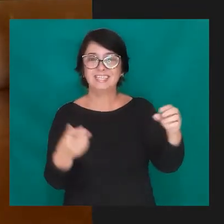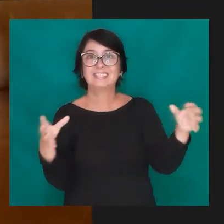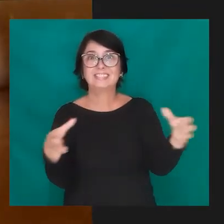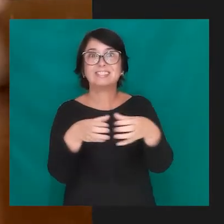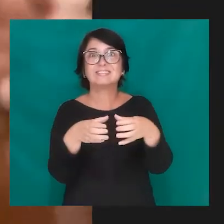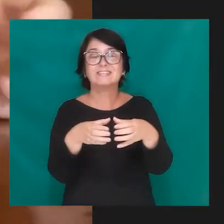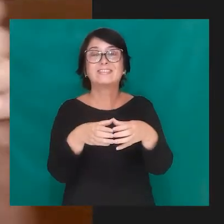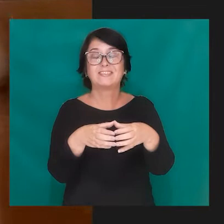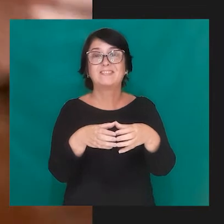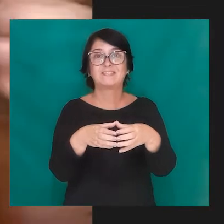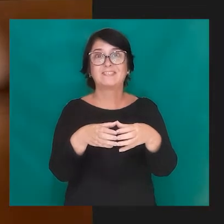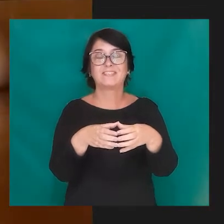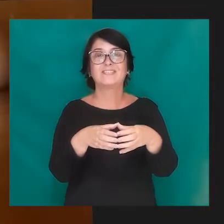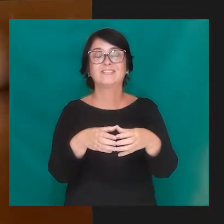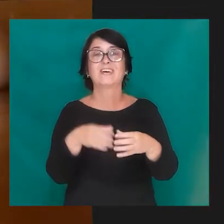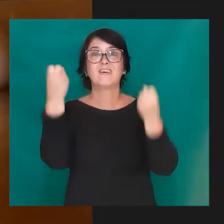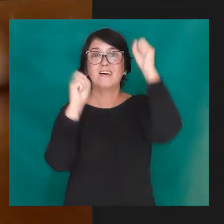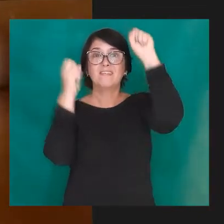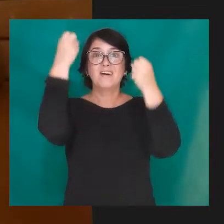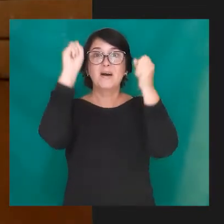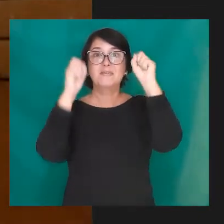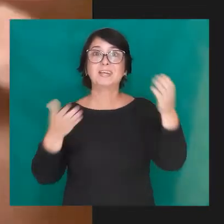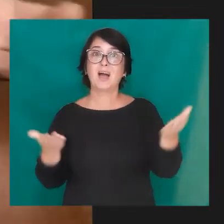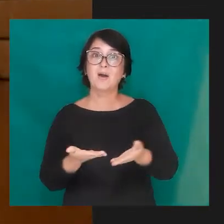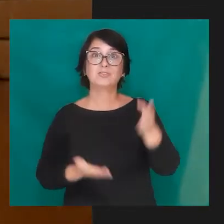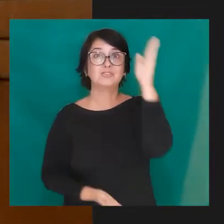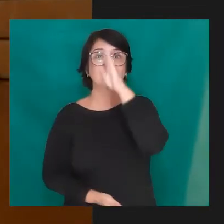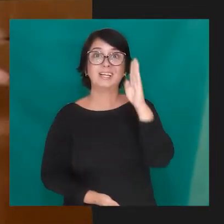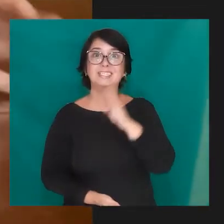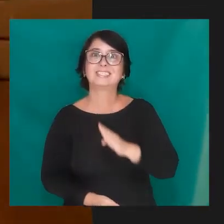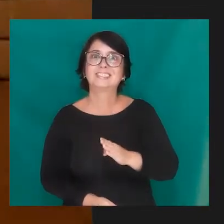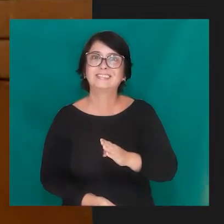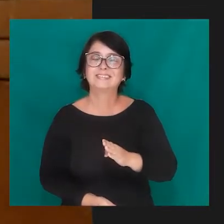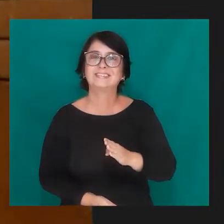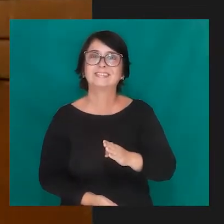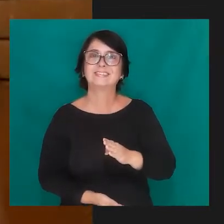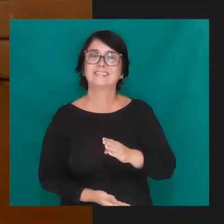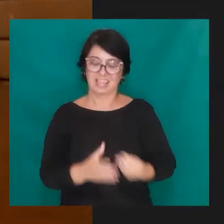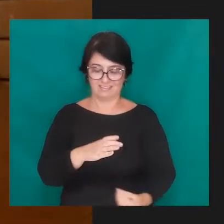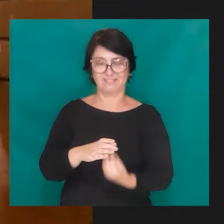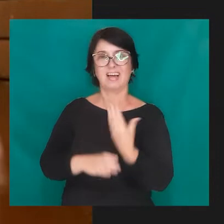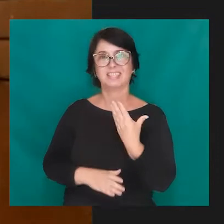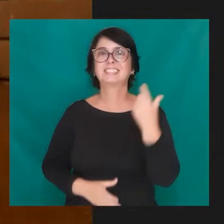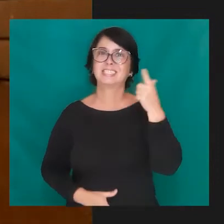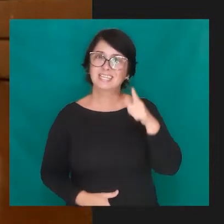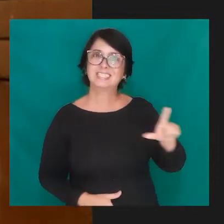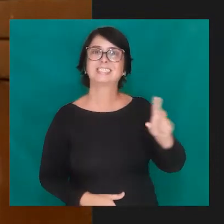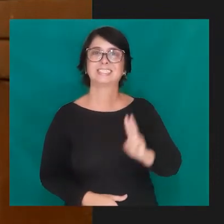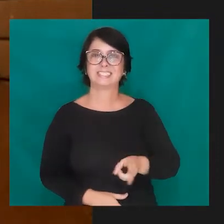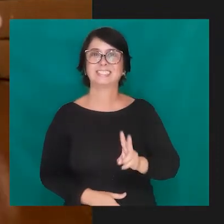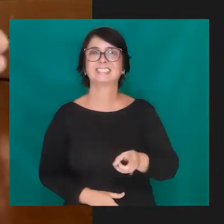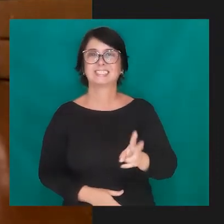gaitas, acordeon aqui no Brasil, aqui no Rio Grande do Sul. Então, hoje, resumindo, fábrica de gaiteiros, a gente fabrica, retomamos a fabricação. Só